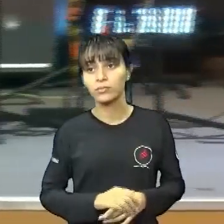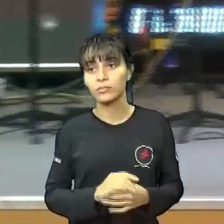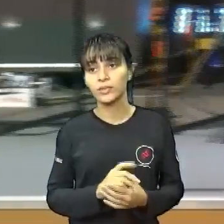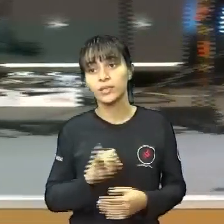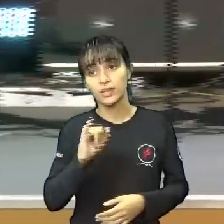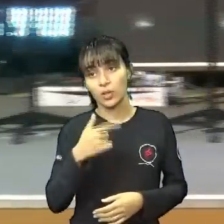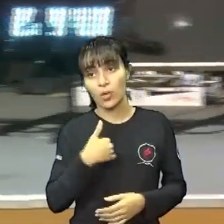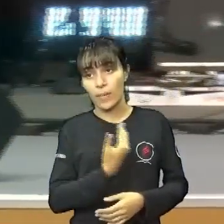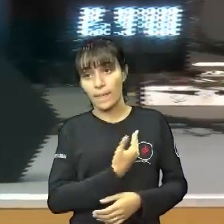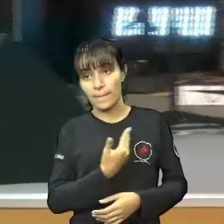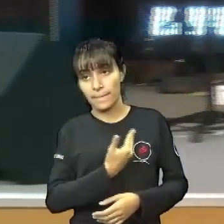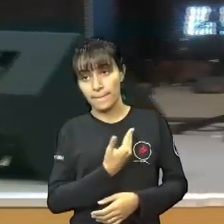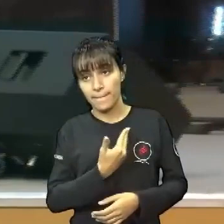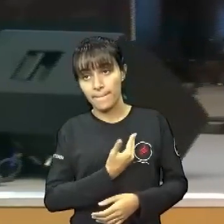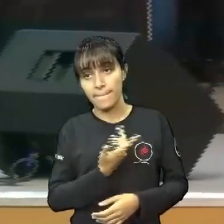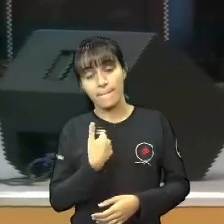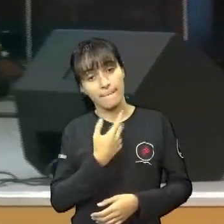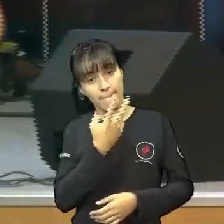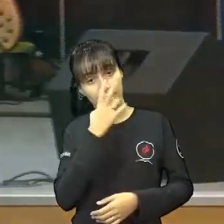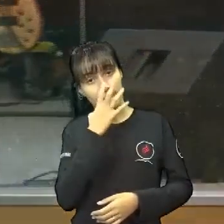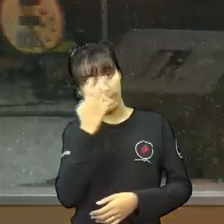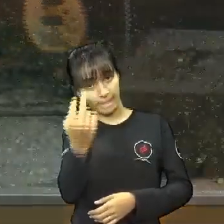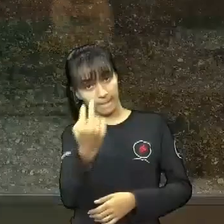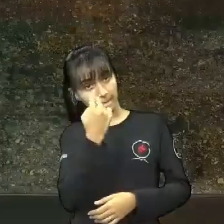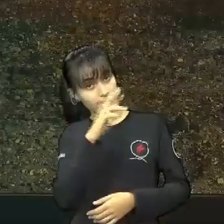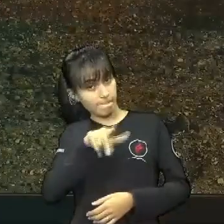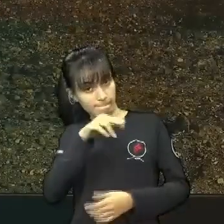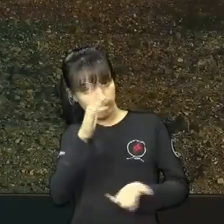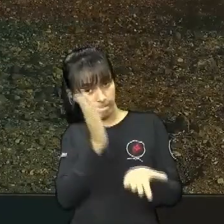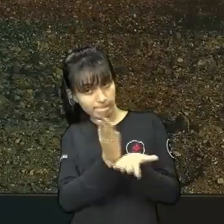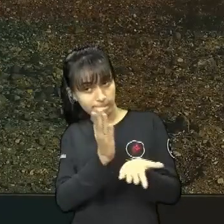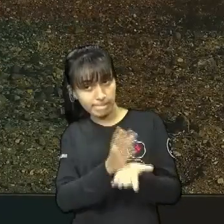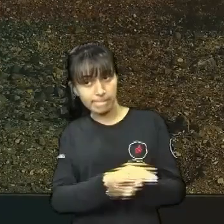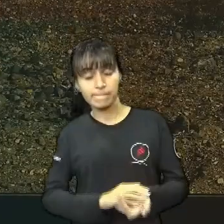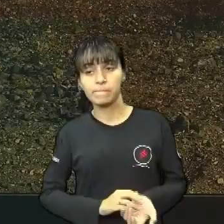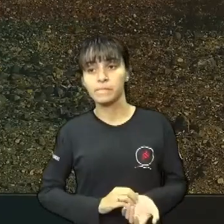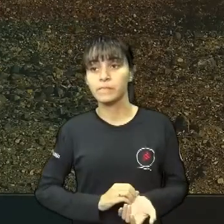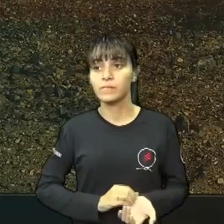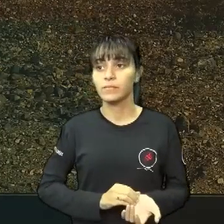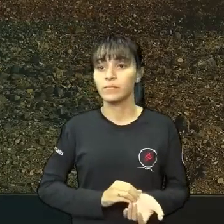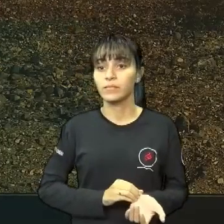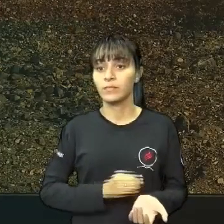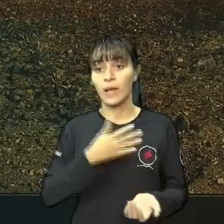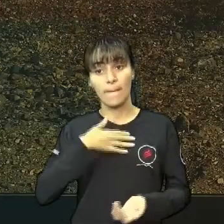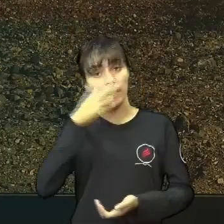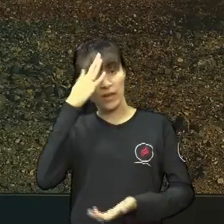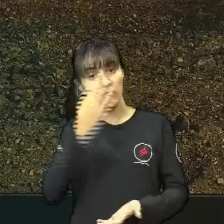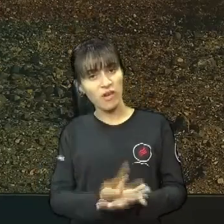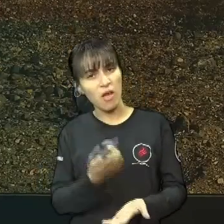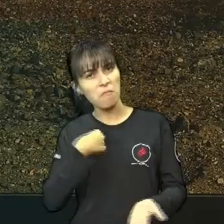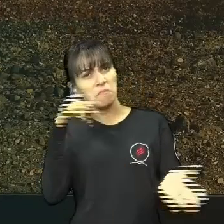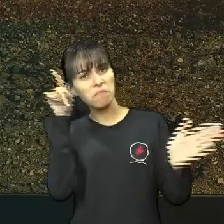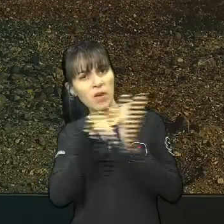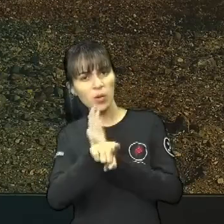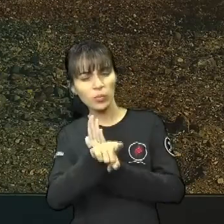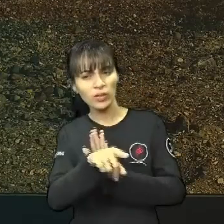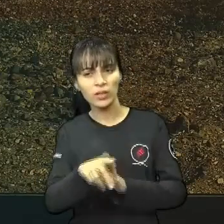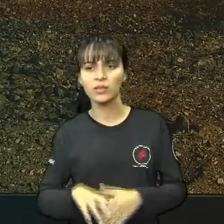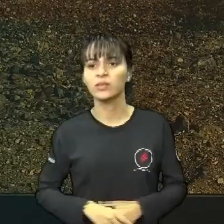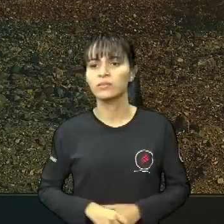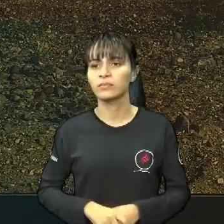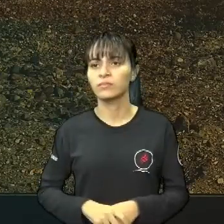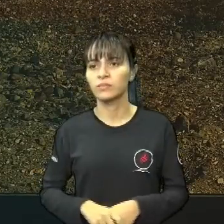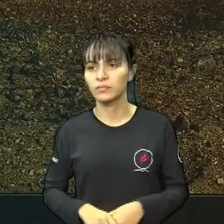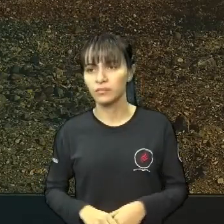se sou um amigo que tá sentado que eu me acompanhando e que não é da minha fé eu faria esse questionamento